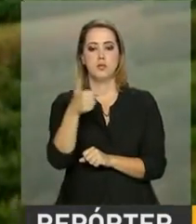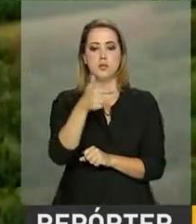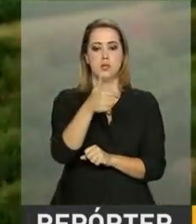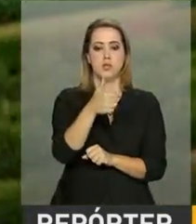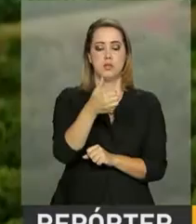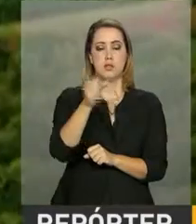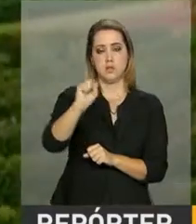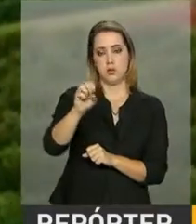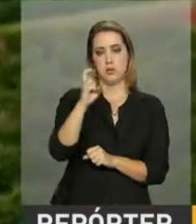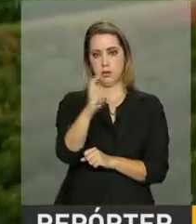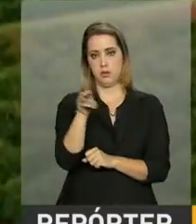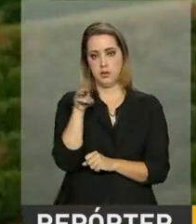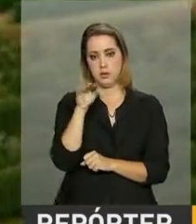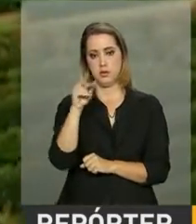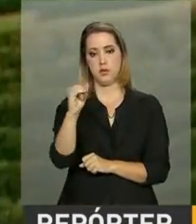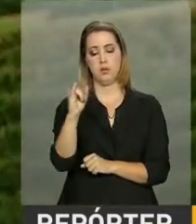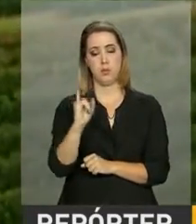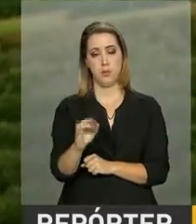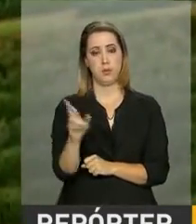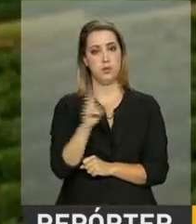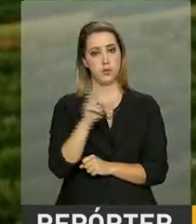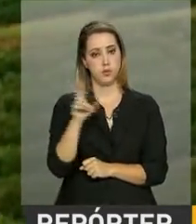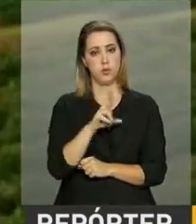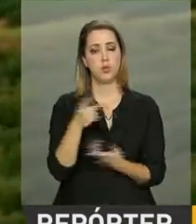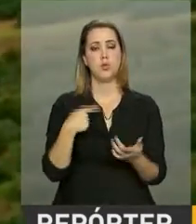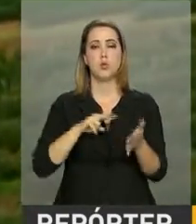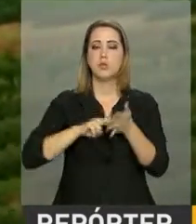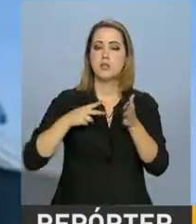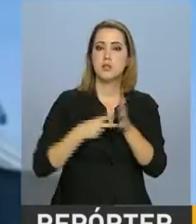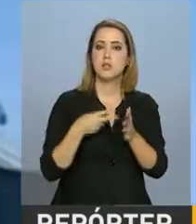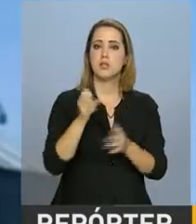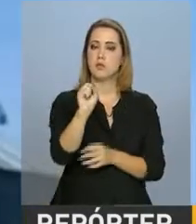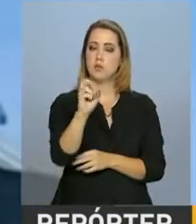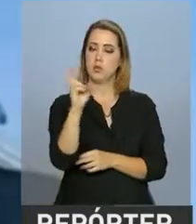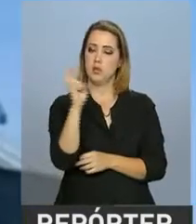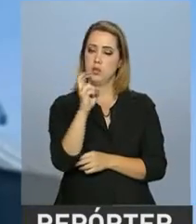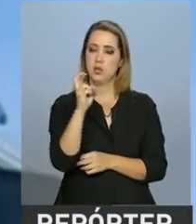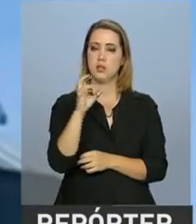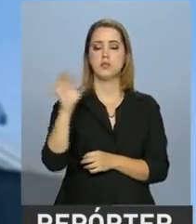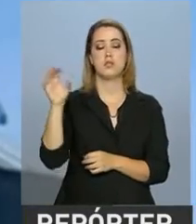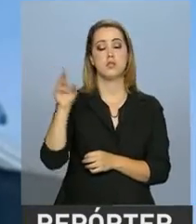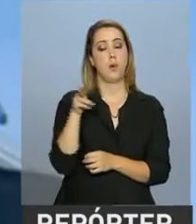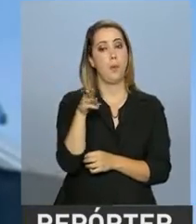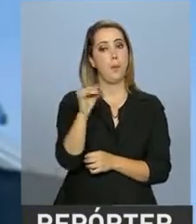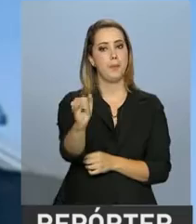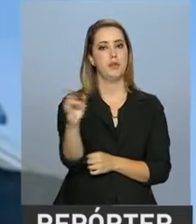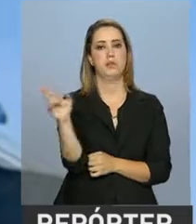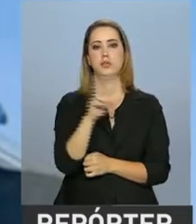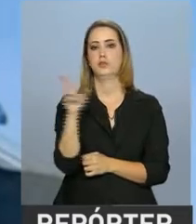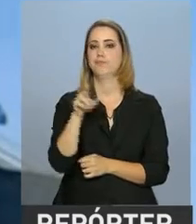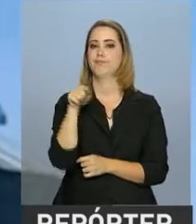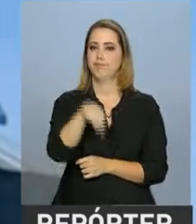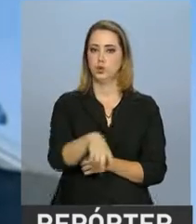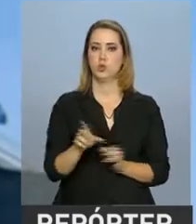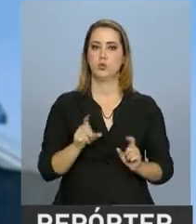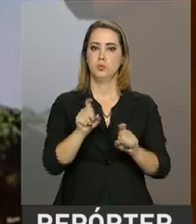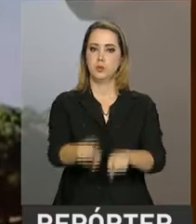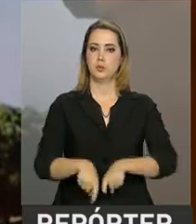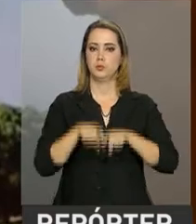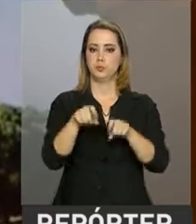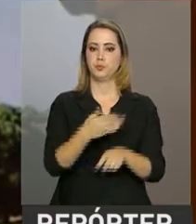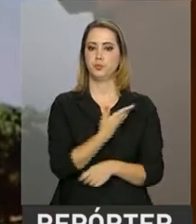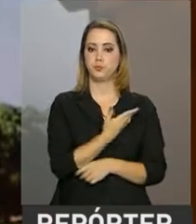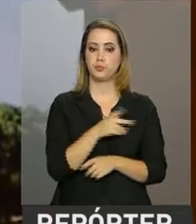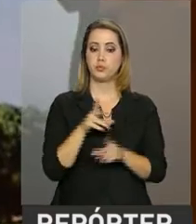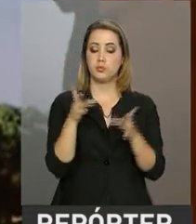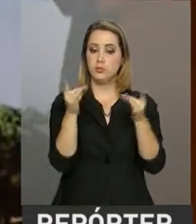o agronegócio foi responsável por 85 bilhões. O presidente Michel Temer destacou que o agronegócio é um